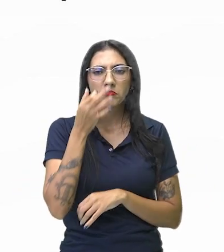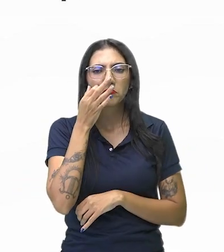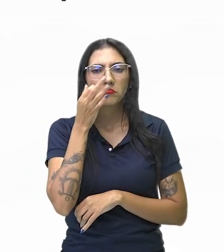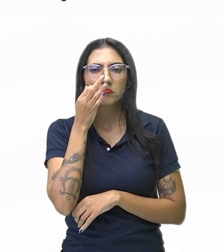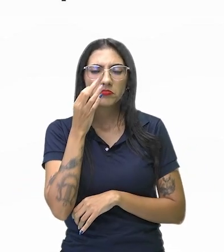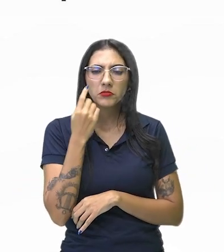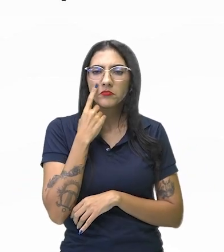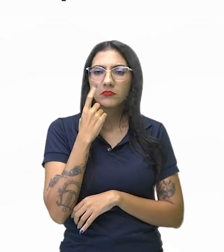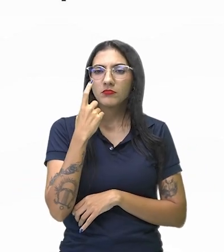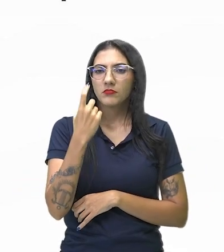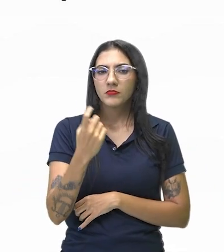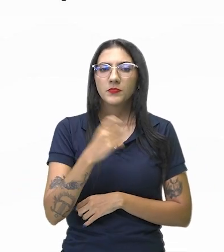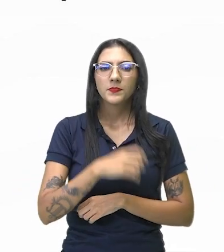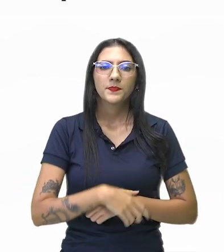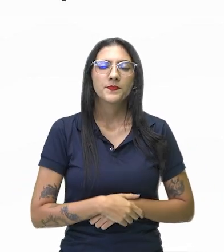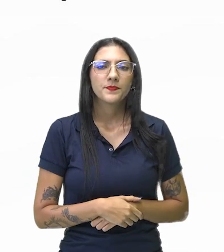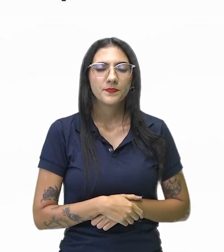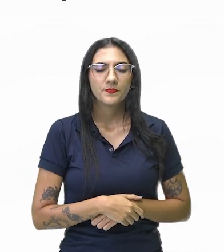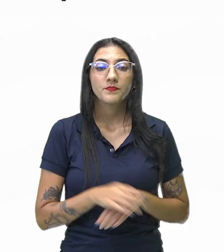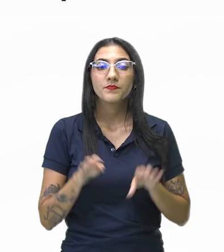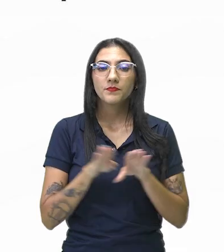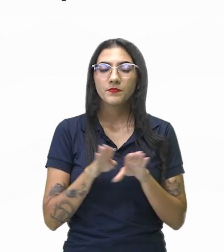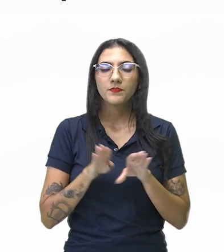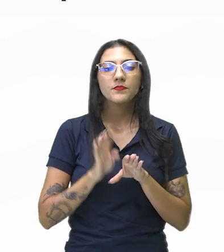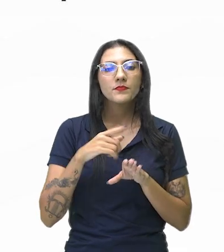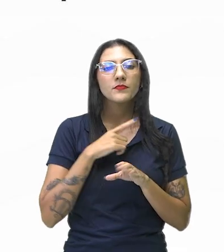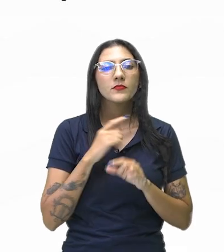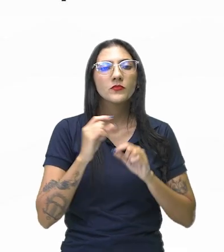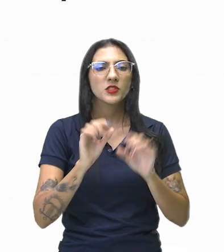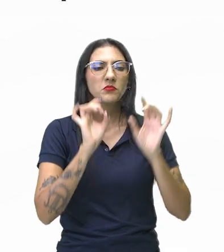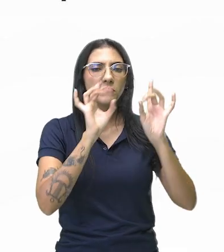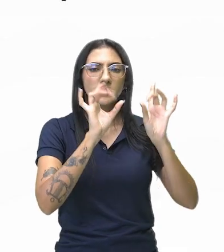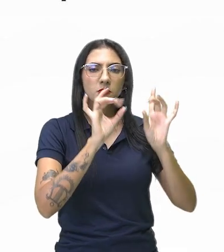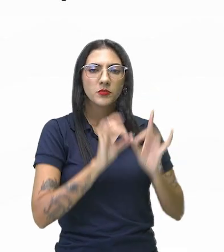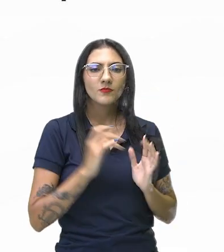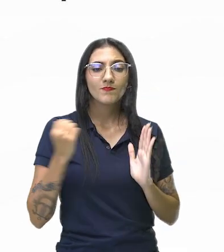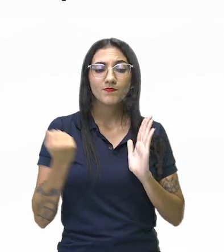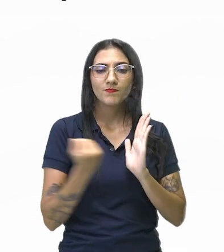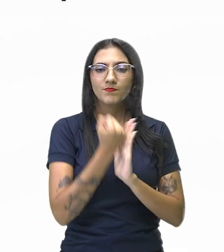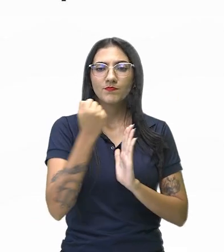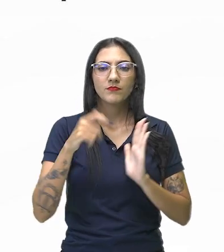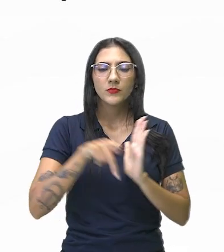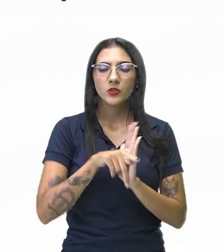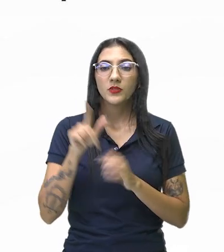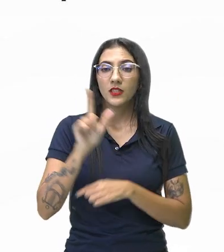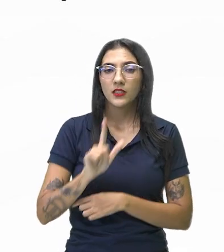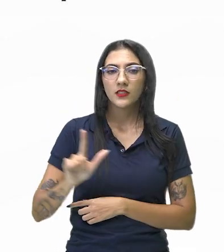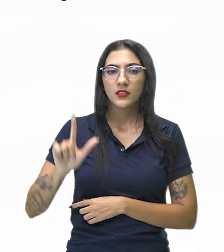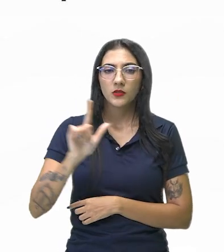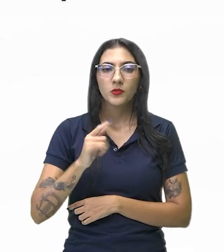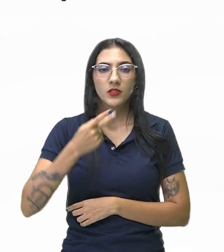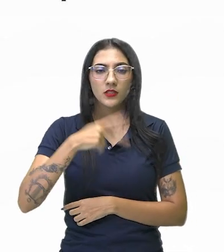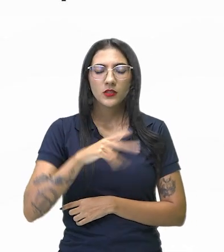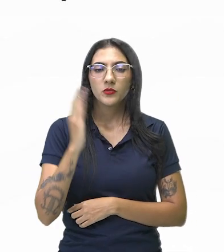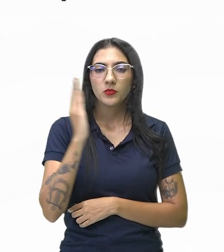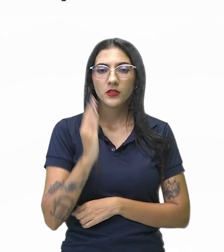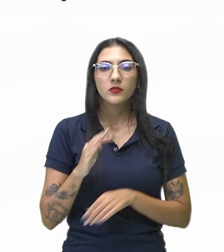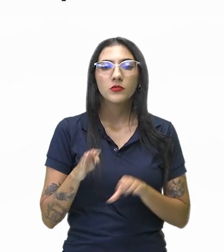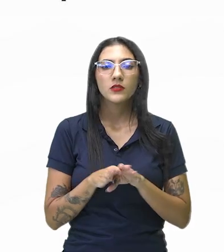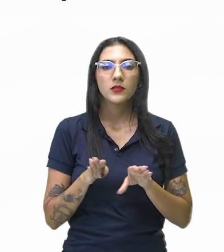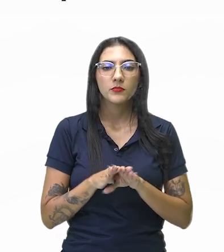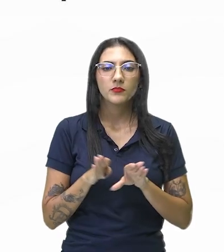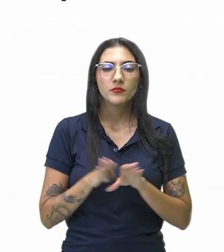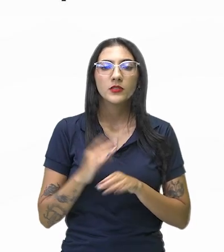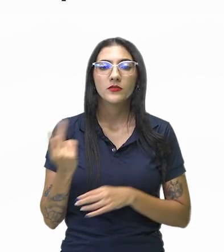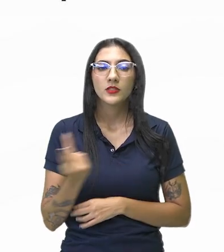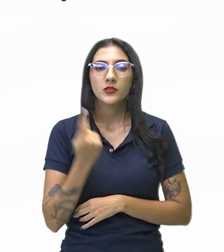amplo e acadêmico. Foi celebrado como um marco da literatura marginal brasileira e